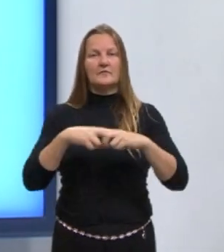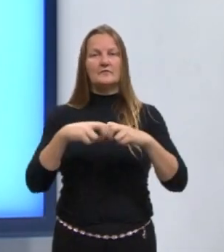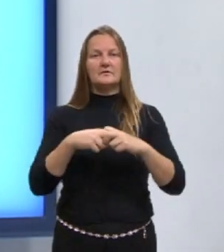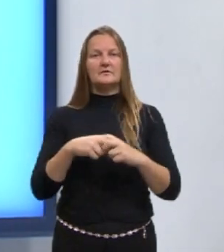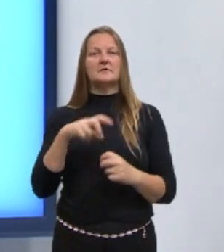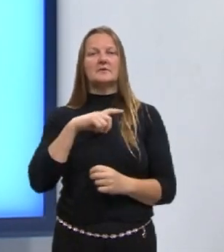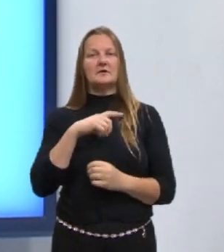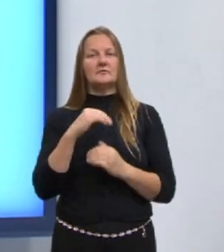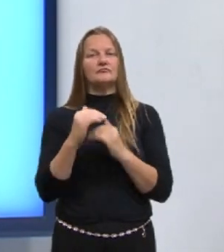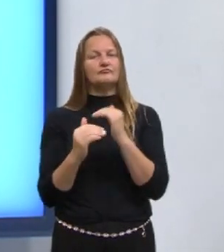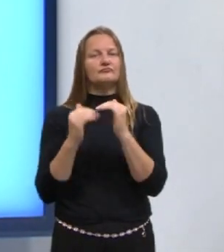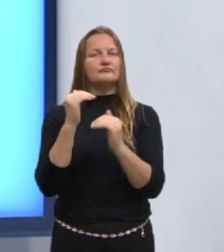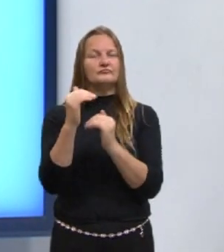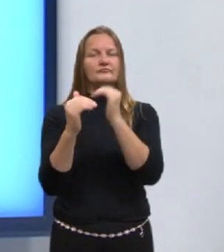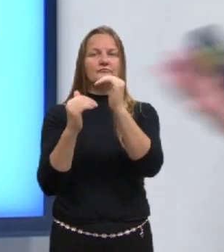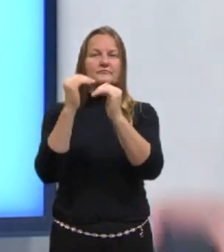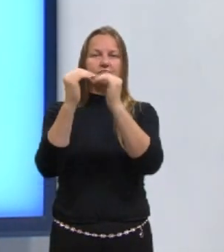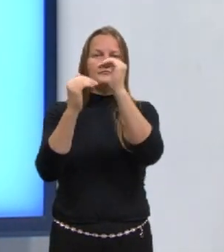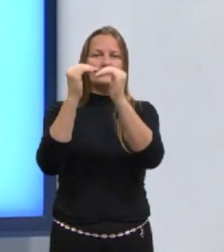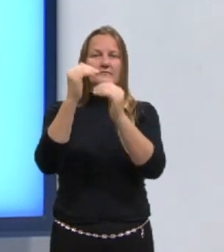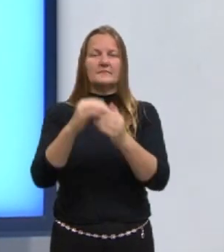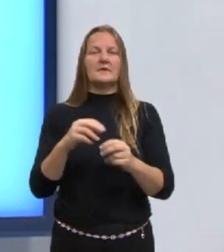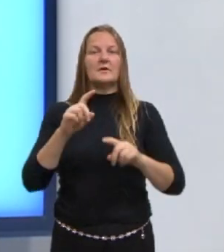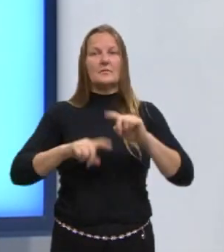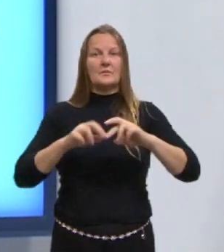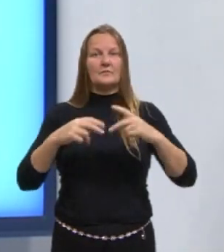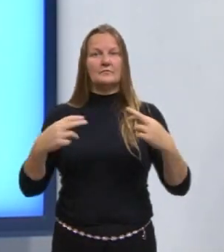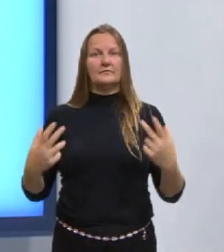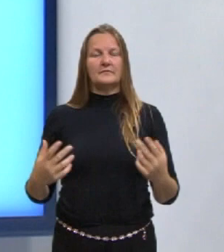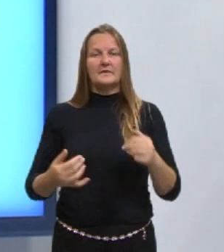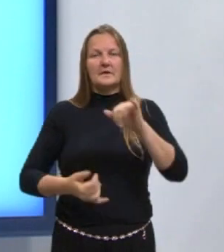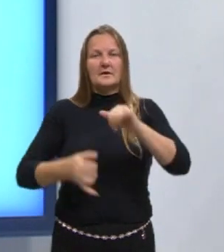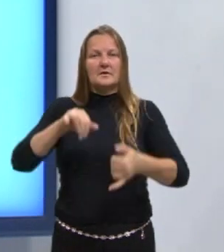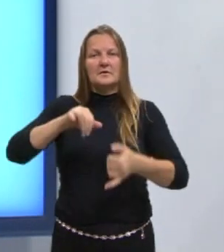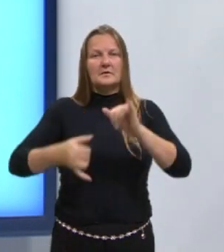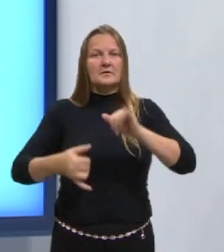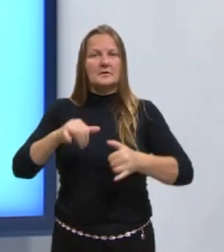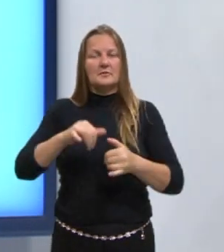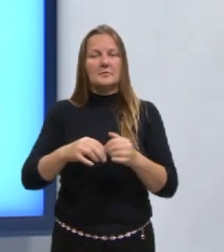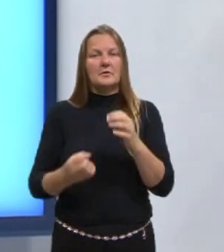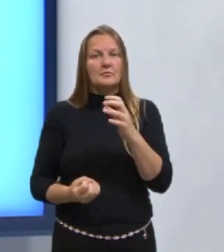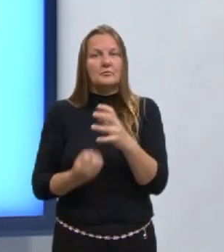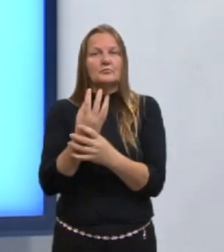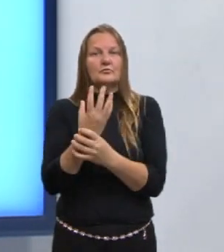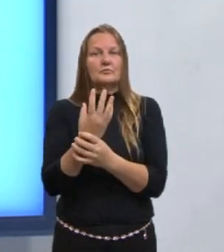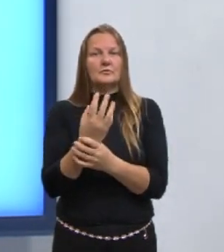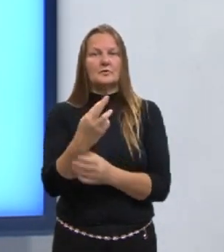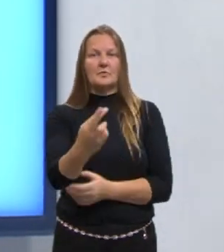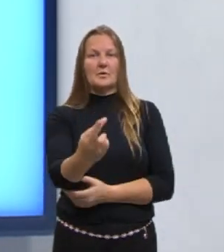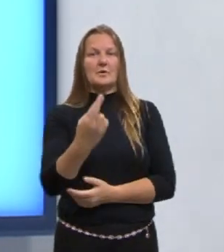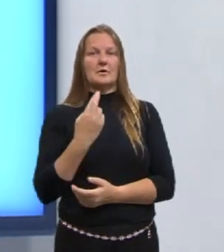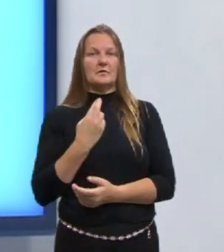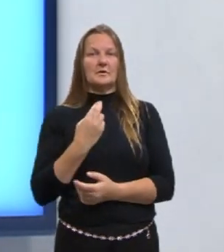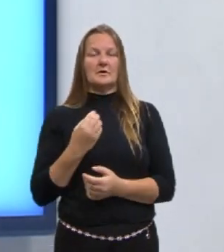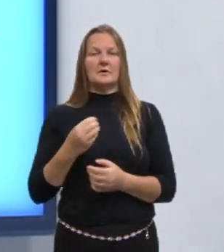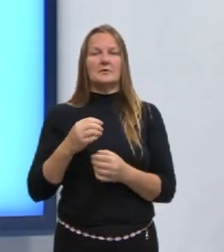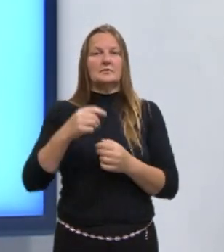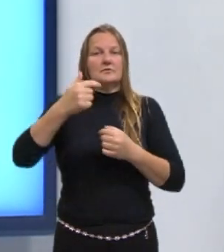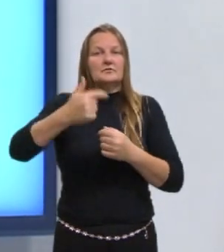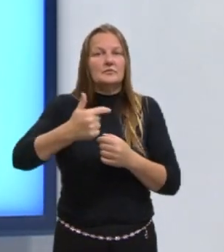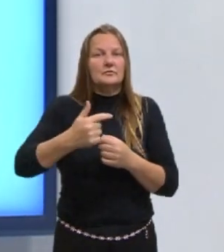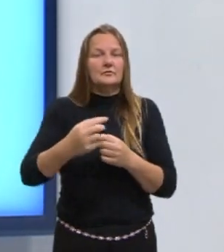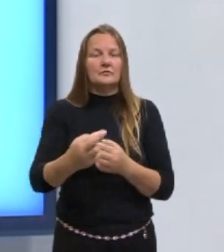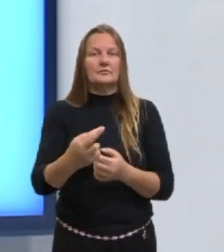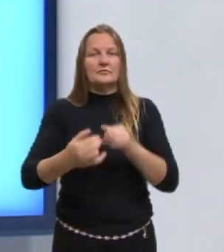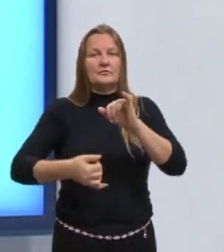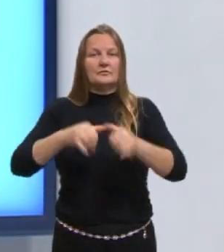claro, evolui, né? Temos questões bem atuais, e a química, então, ela surge como um resultado da física, né? A questão